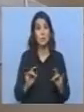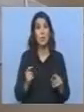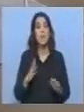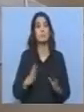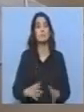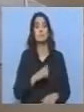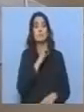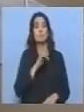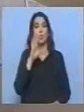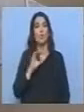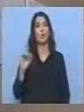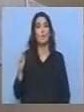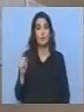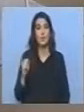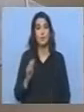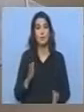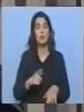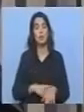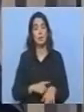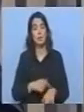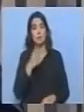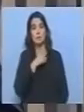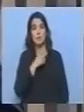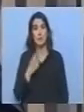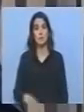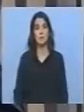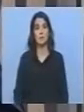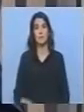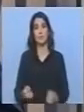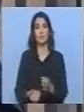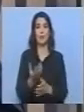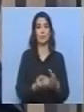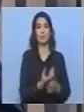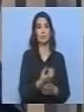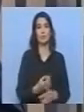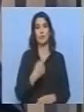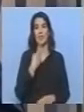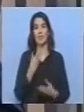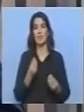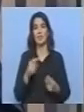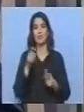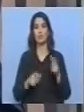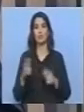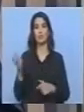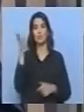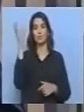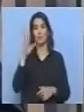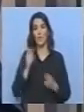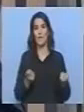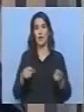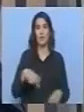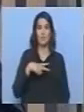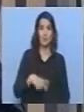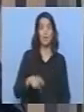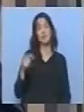Portanto, é preciso muito tempo e muita paciência. E ali nasceram tantas elites que governaram este país, e não é só. É verdade, este e outros, sim. É